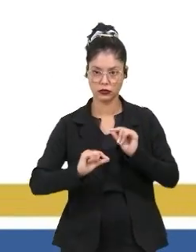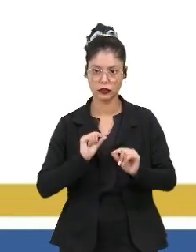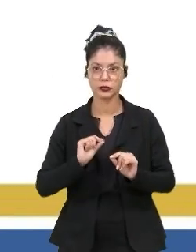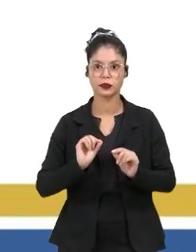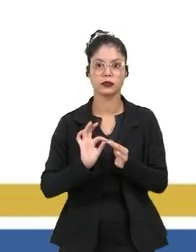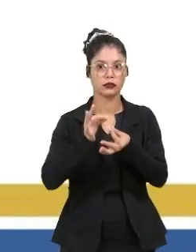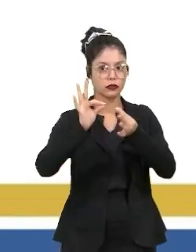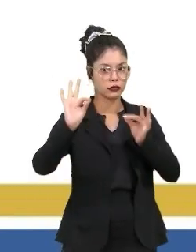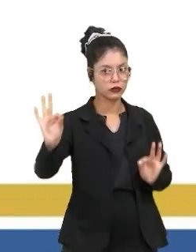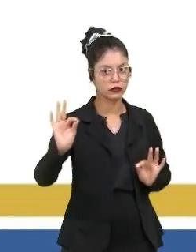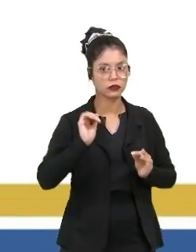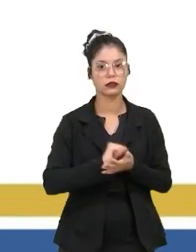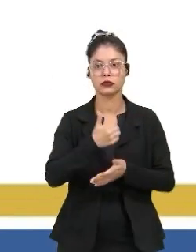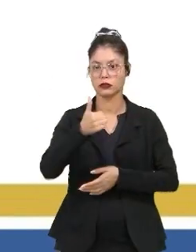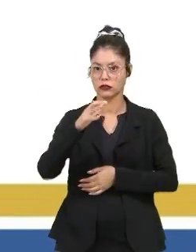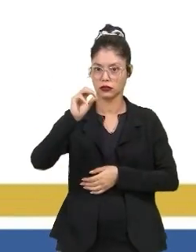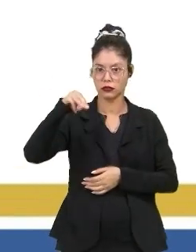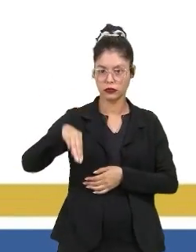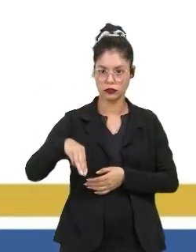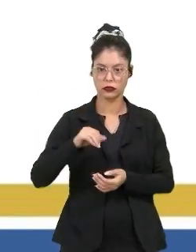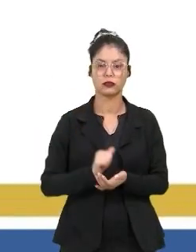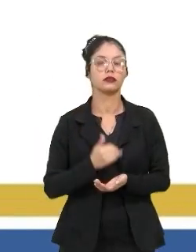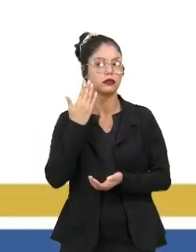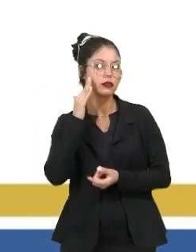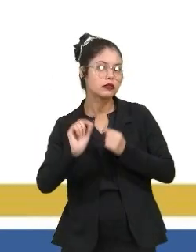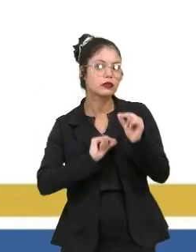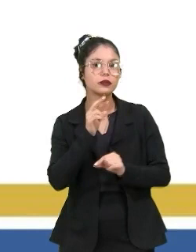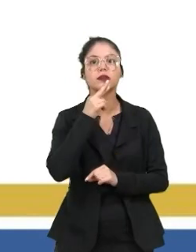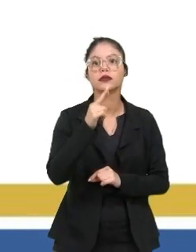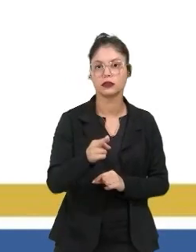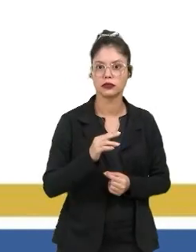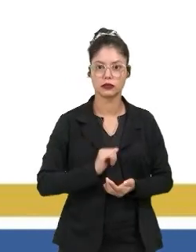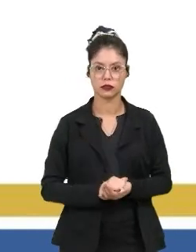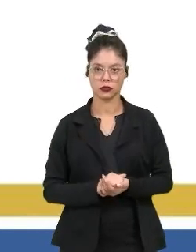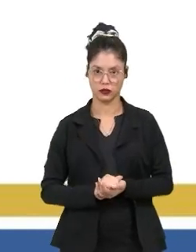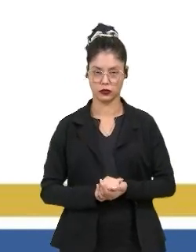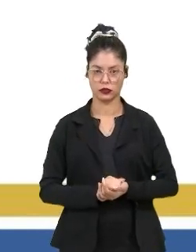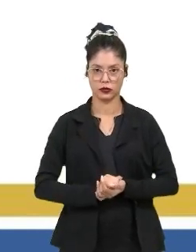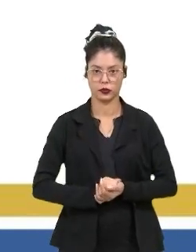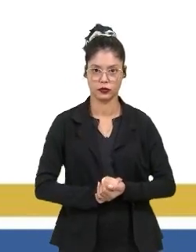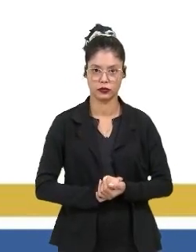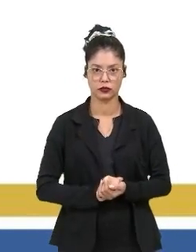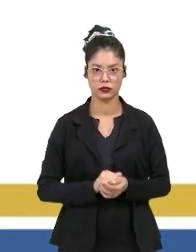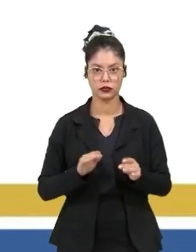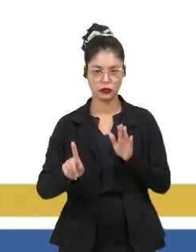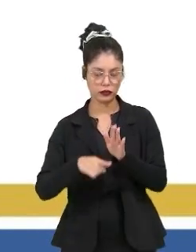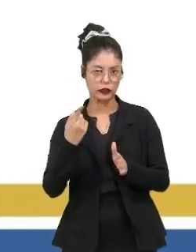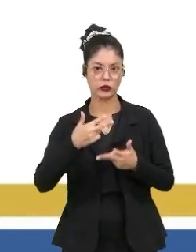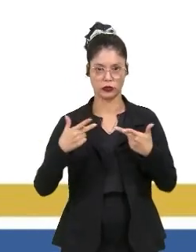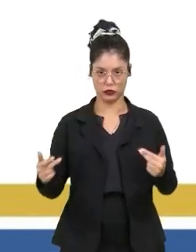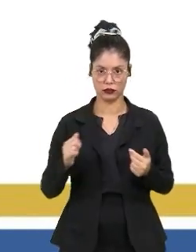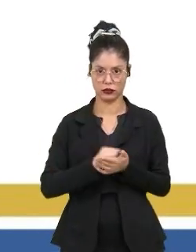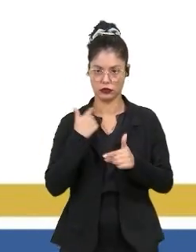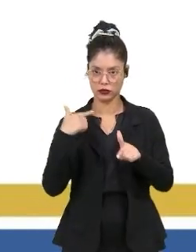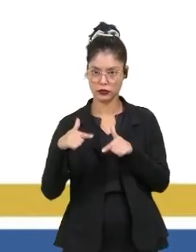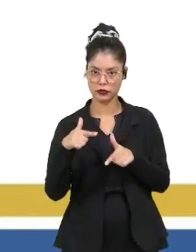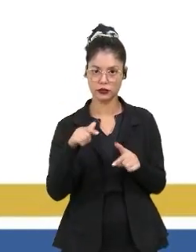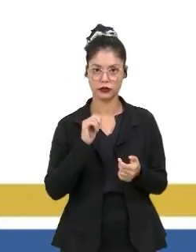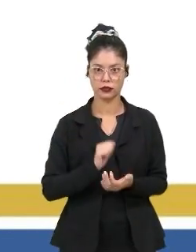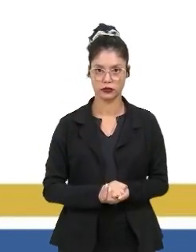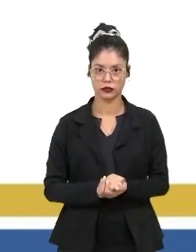a distância, que é 10 metros, e vamos entender como resolver essa questão. Primeira coisa, se eu estou